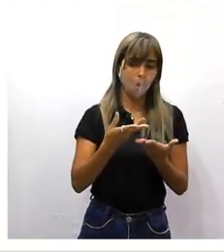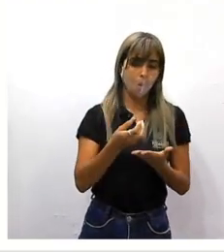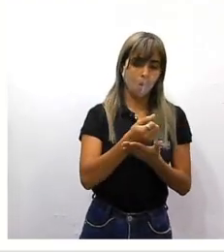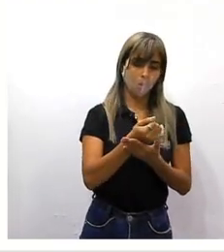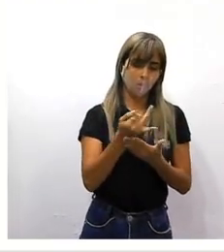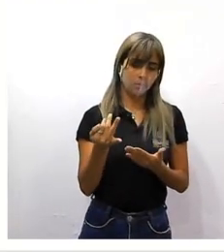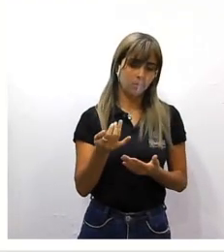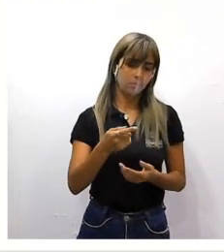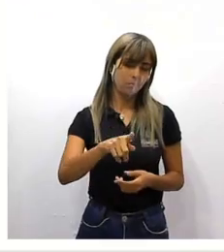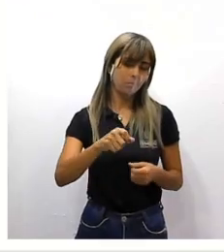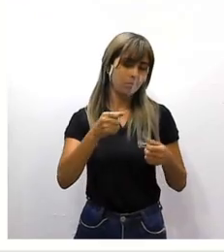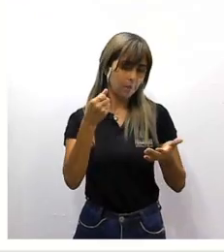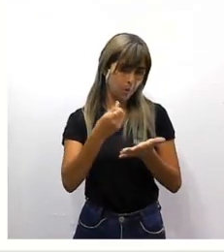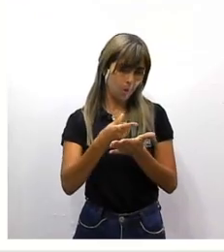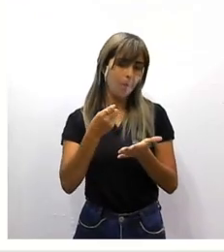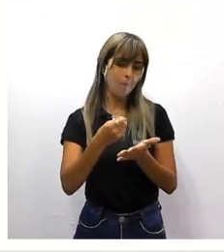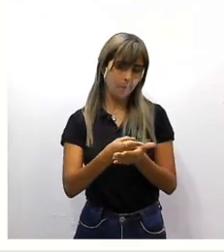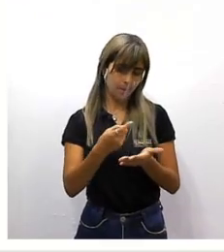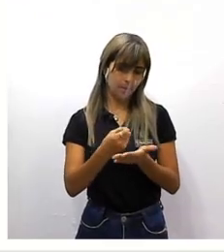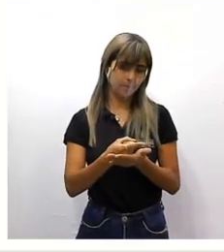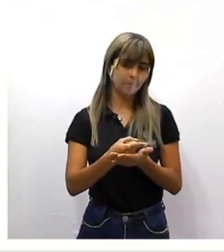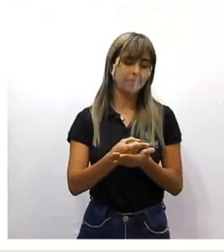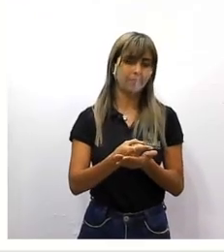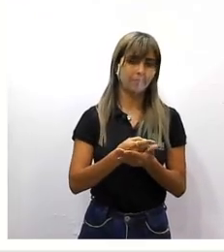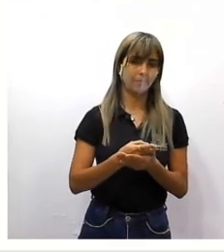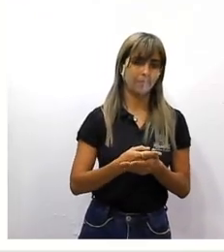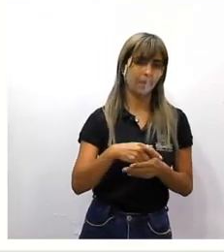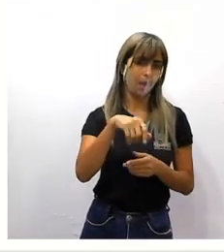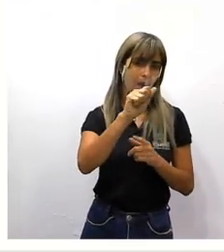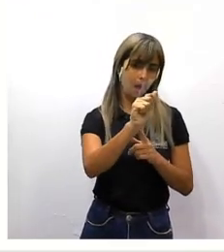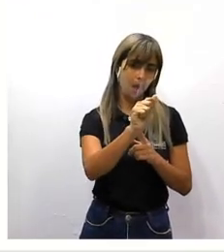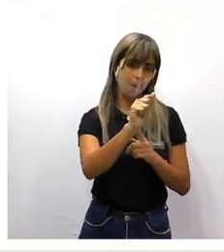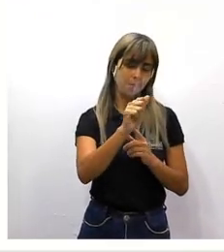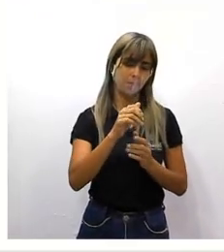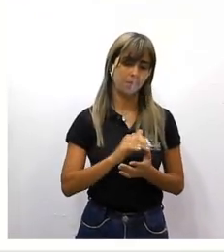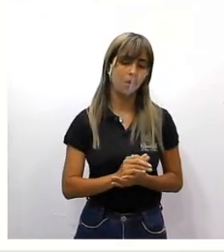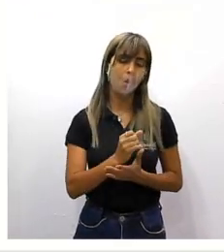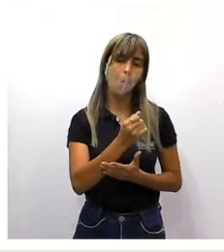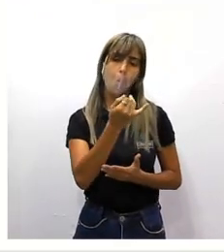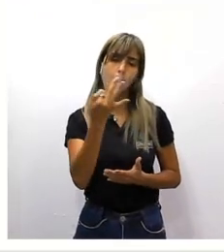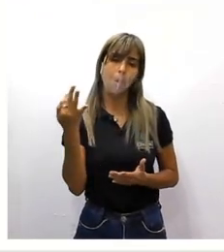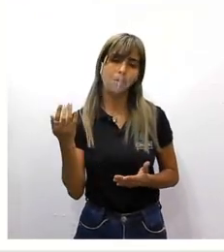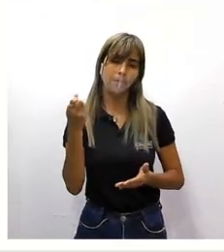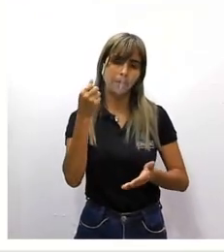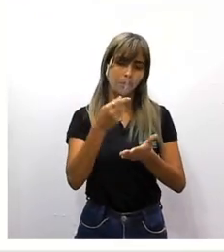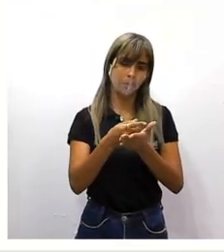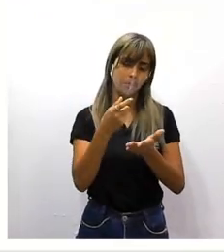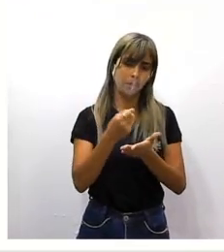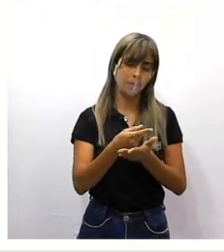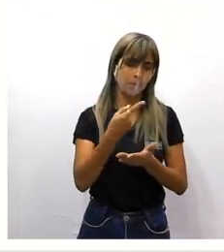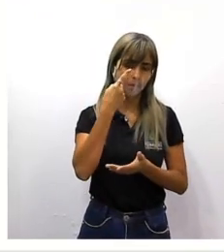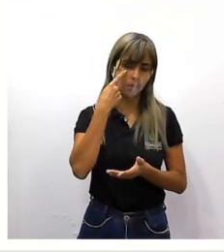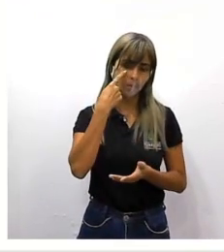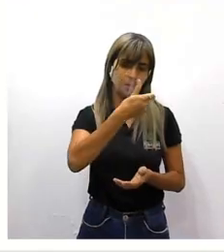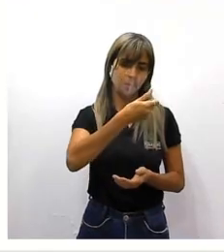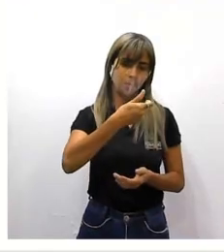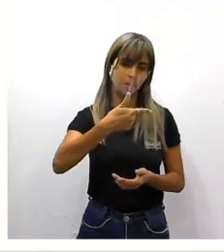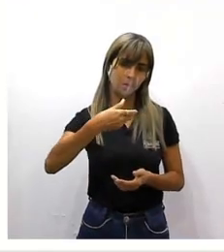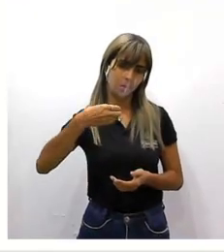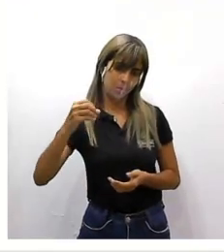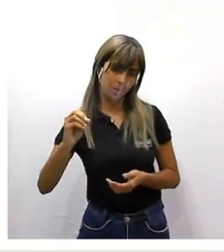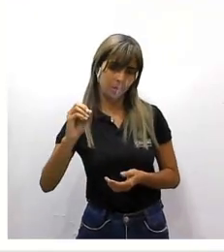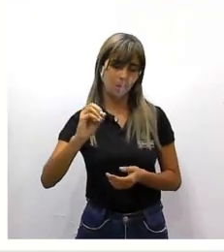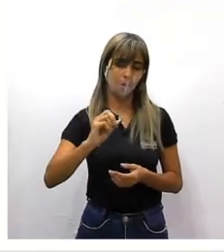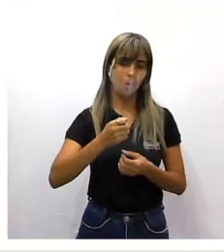quantas caixas a gente vai levar desse extrato de tomate? Então, 1.200 gramas, quantos? Então, veja aqui, 1.200.